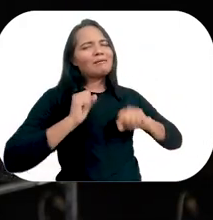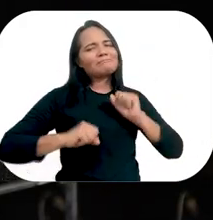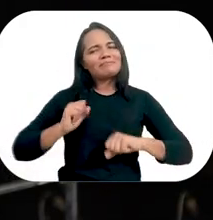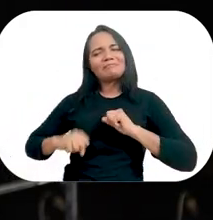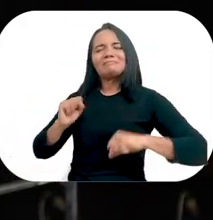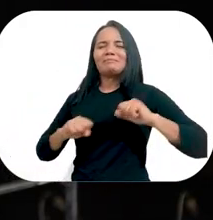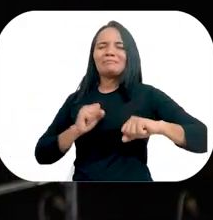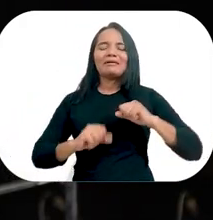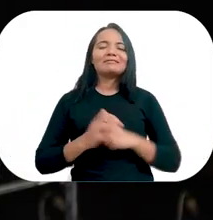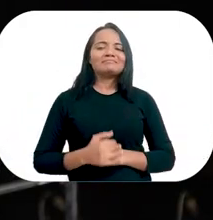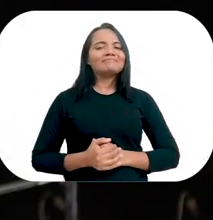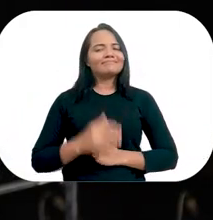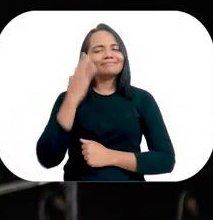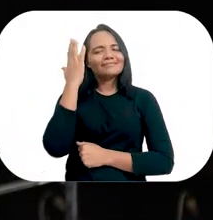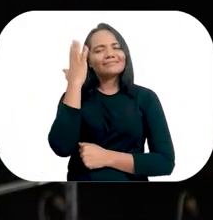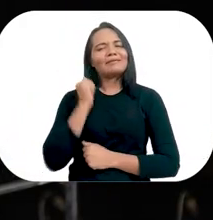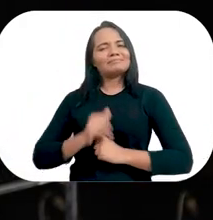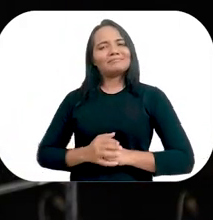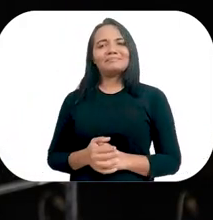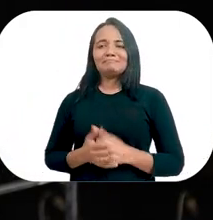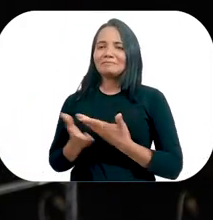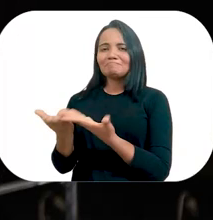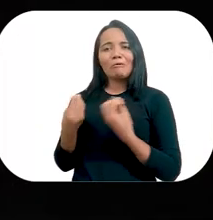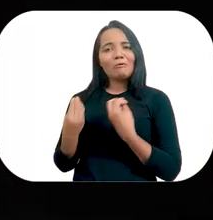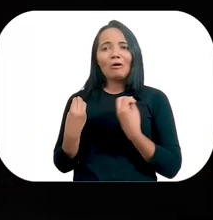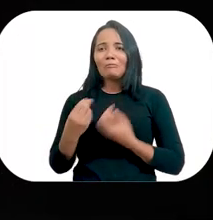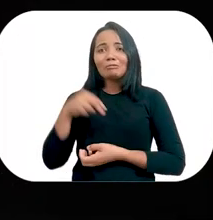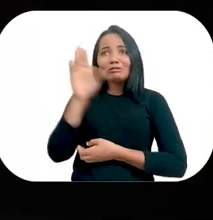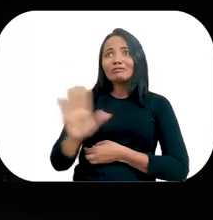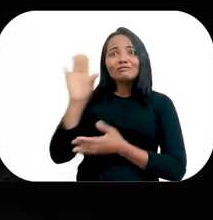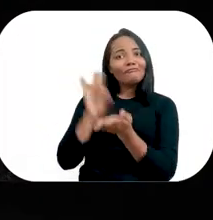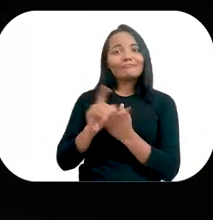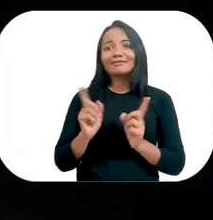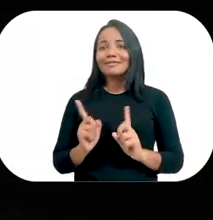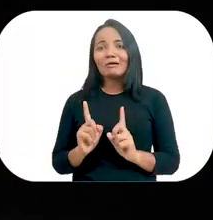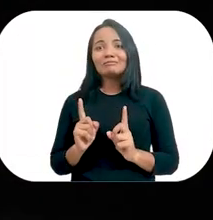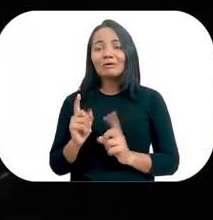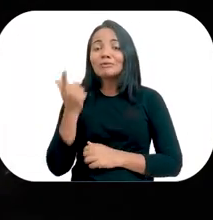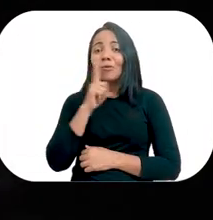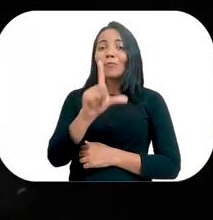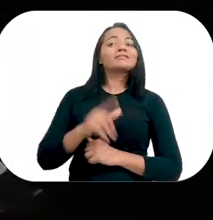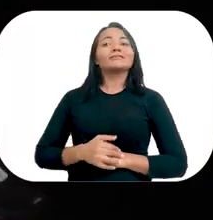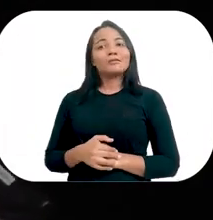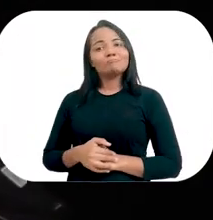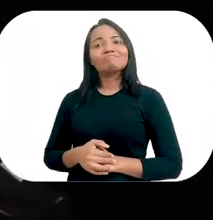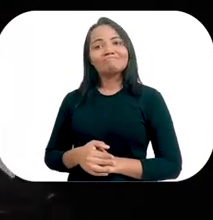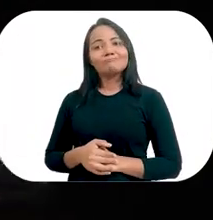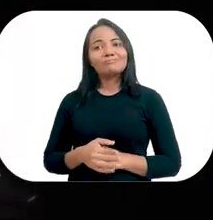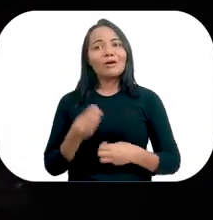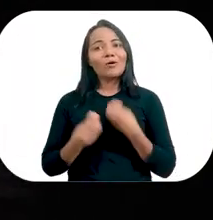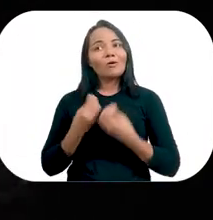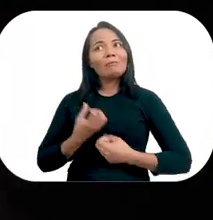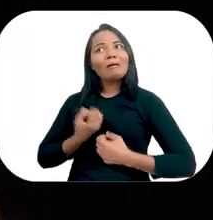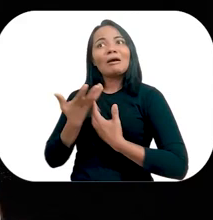e só o que sente quem está lá presenciando. E ele não era nordestino, mas era filho de nordestino, e ele conseguiu passar aquilo, e